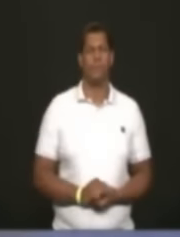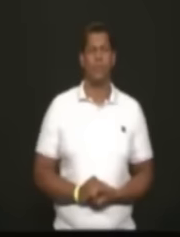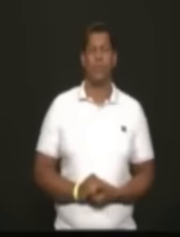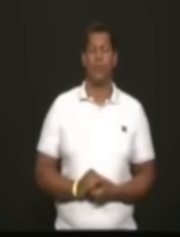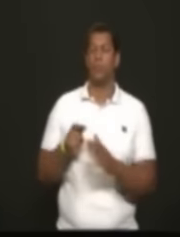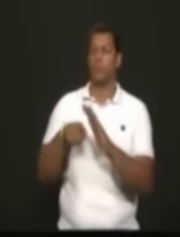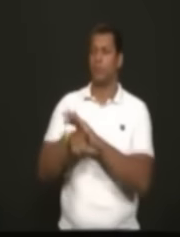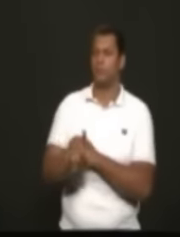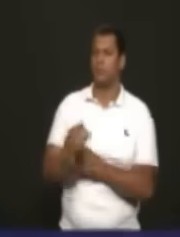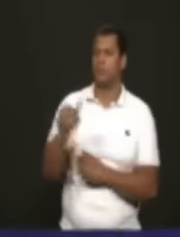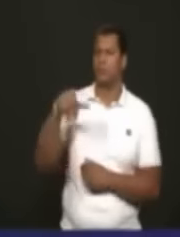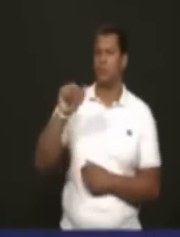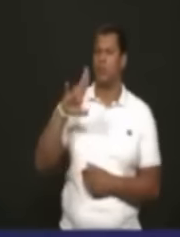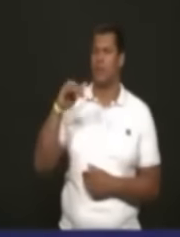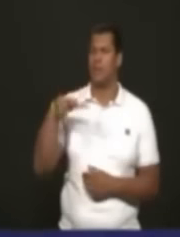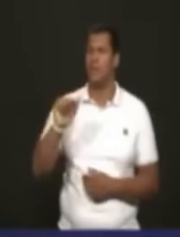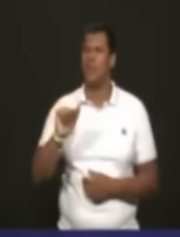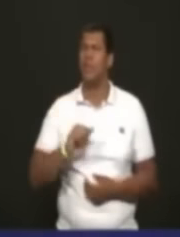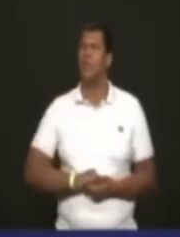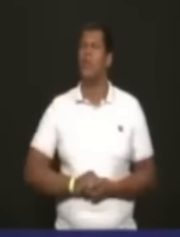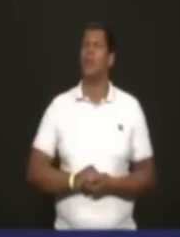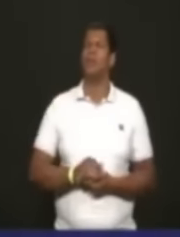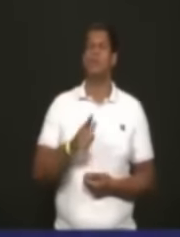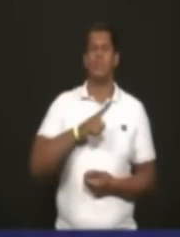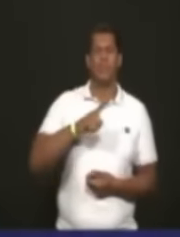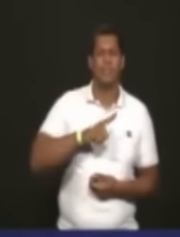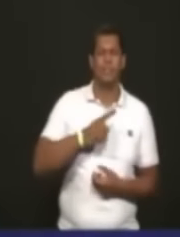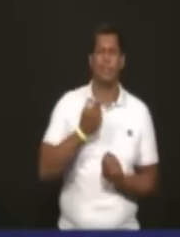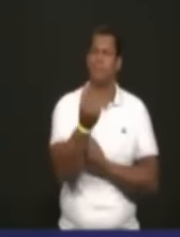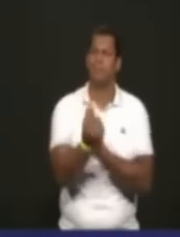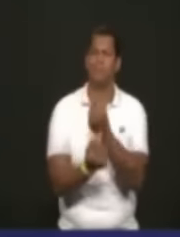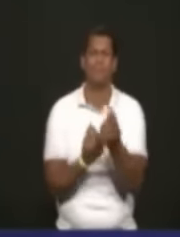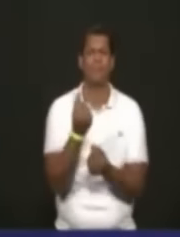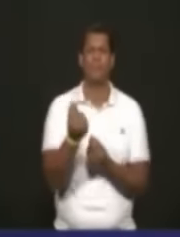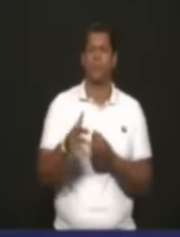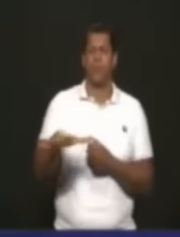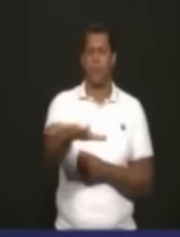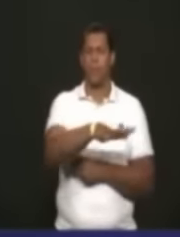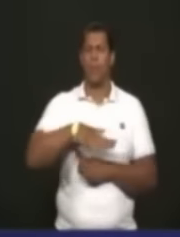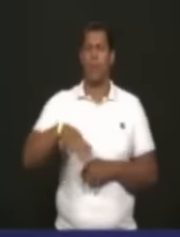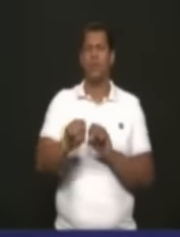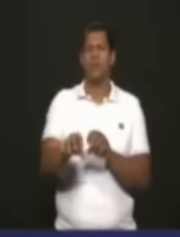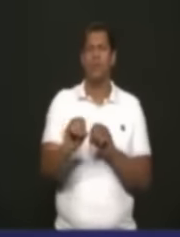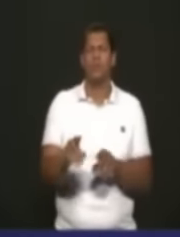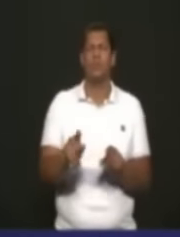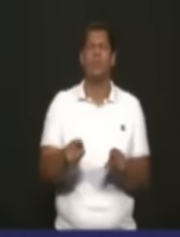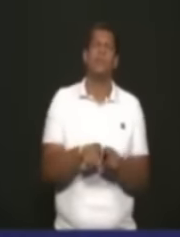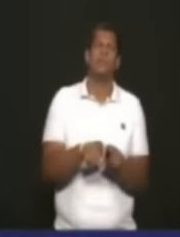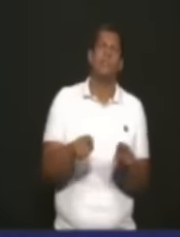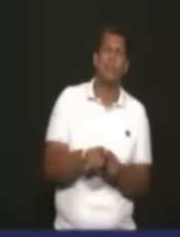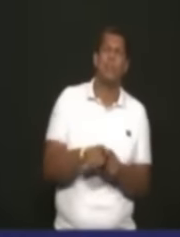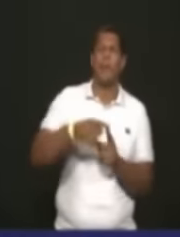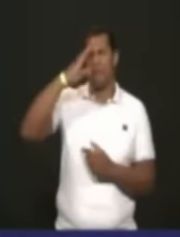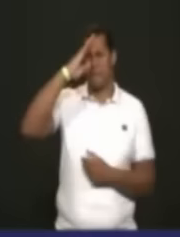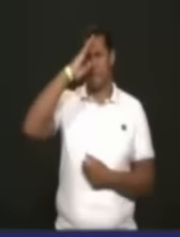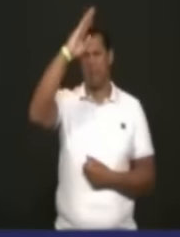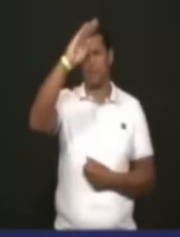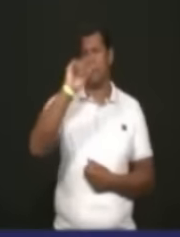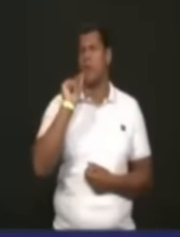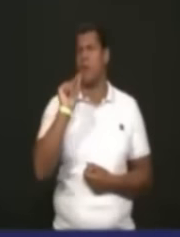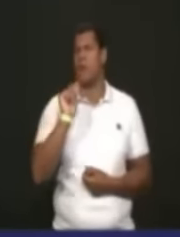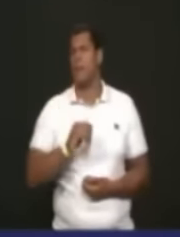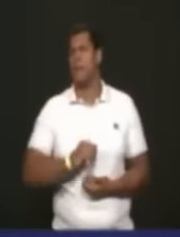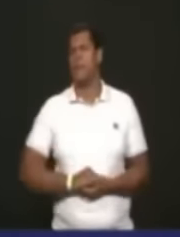Candidata Marina, a gente tem feito muitos investimentos na área da educação e uma das questões principais é de